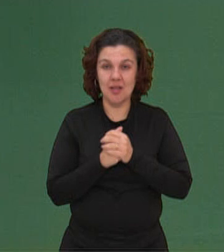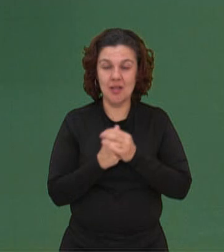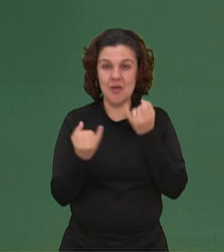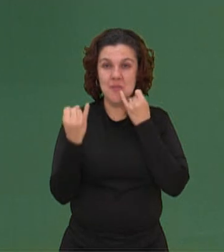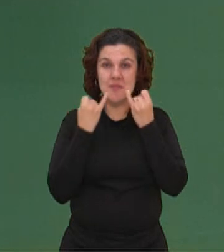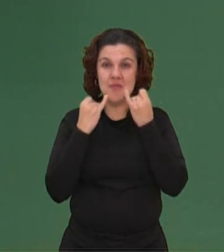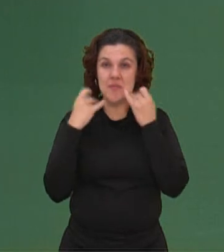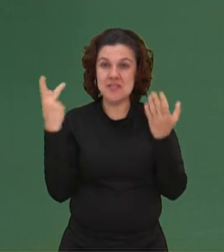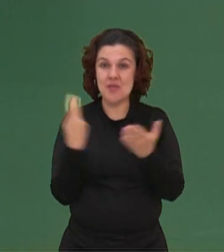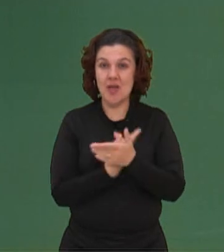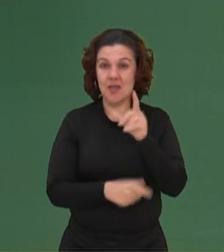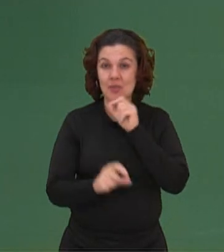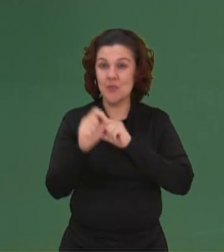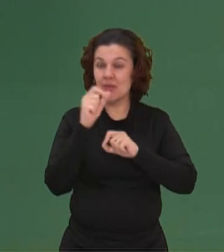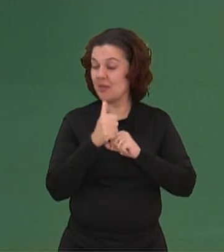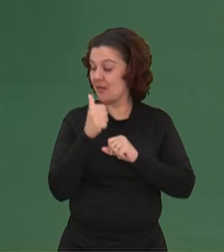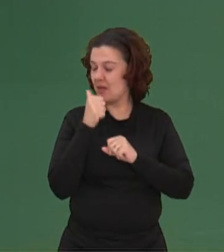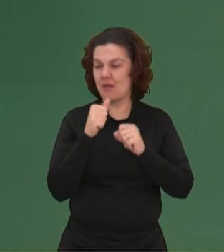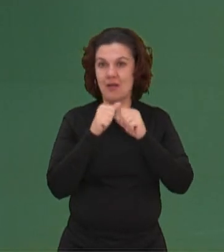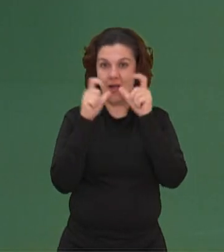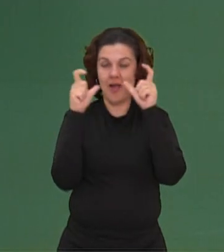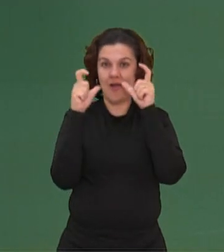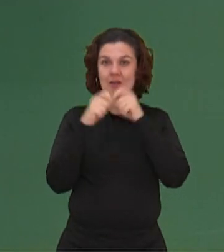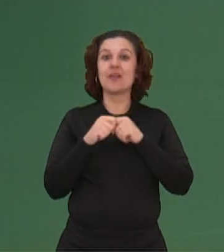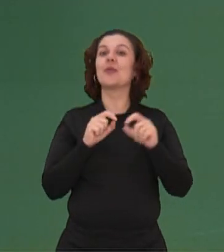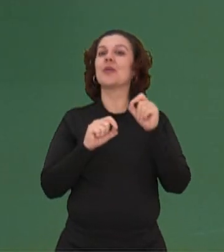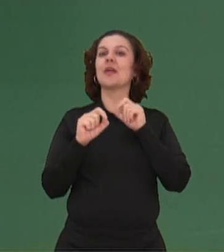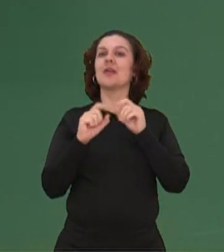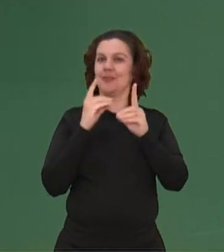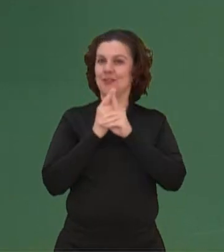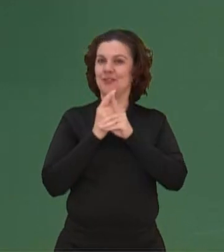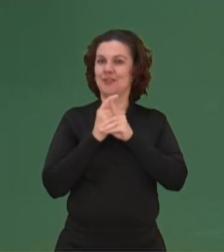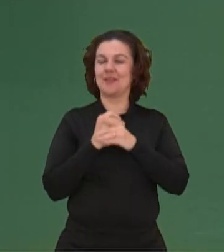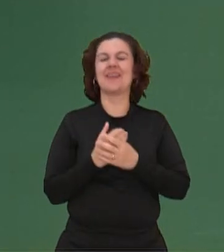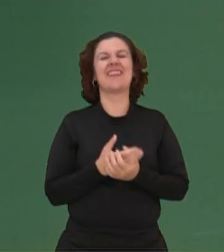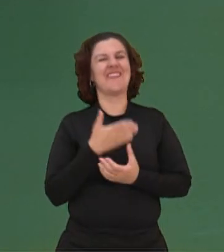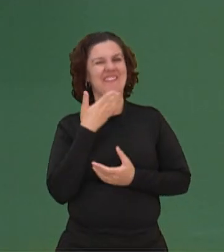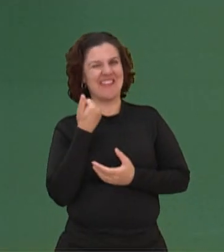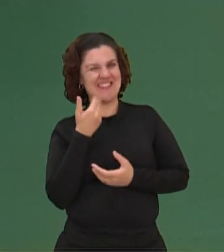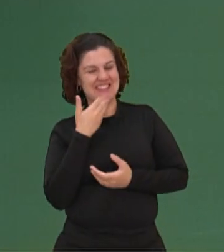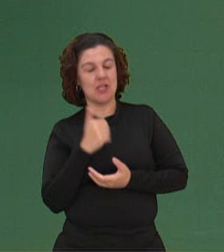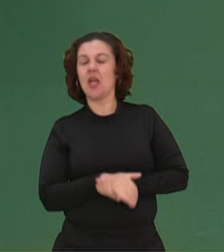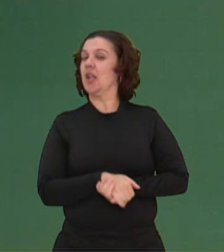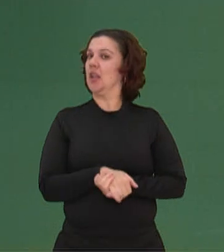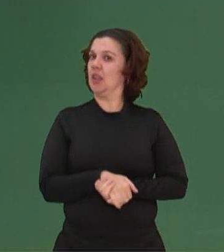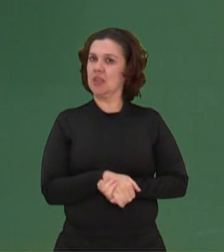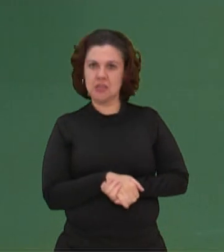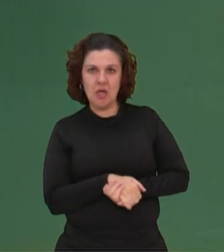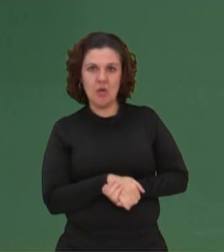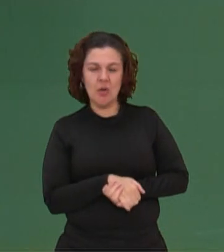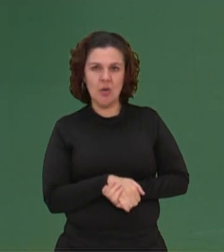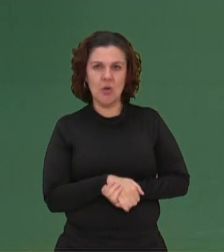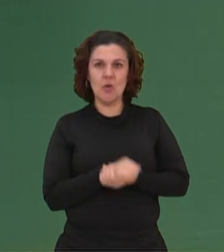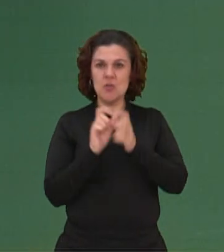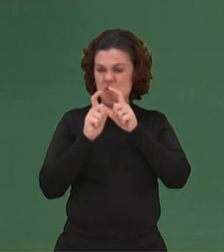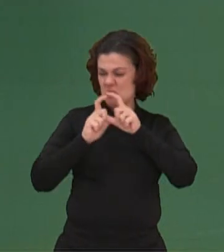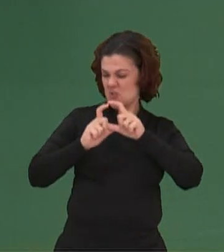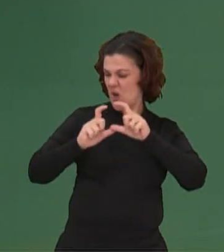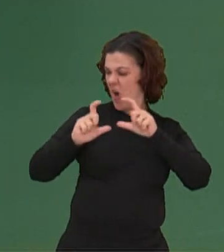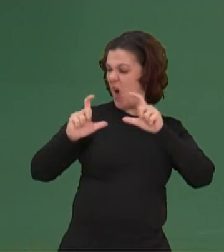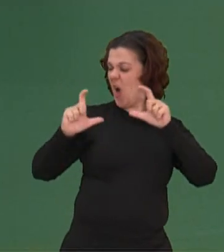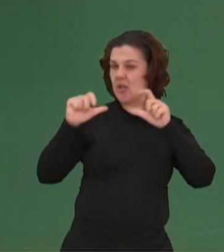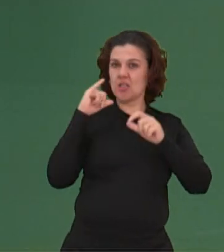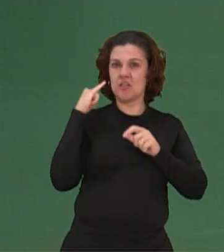você está esperto, a ideia é que acorde. Vamos lá, achou? Facinho? Não? Nossa, está bem grande a